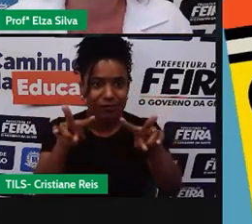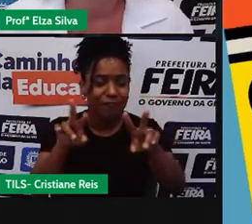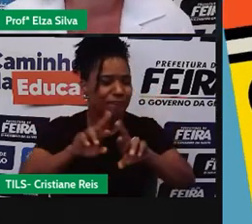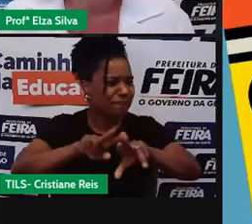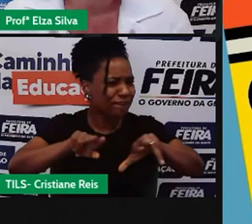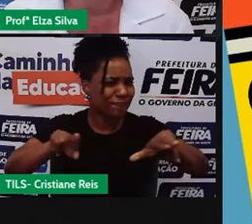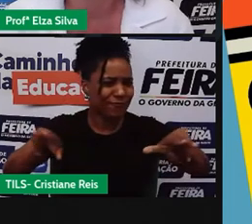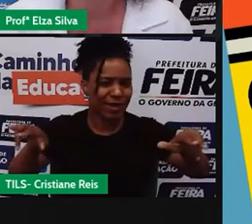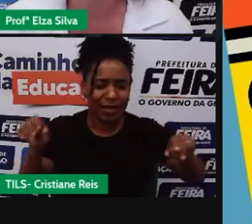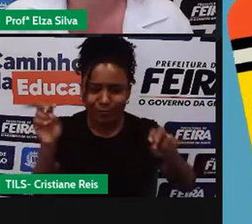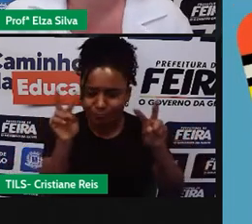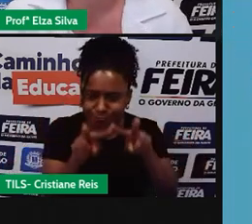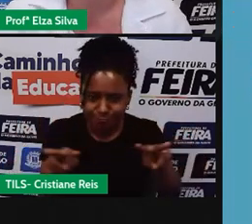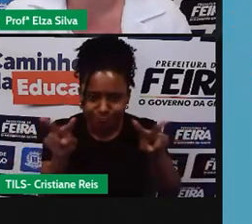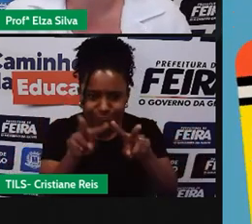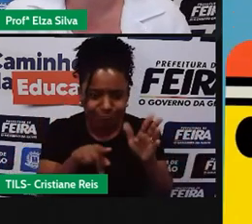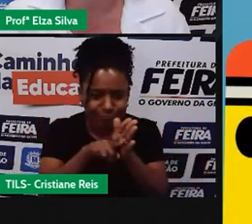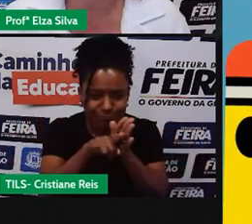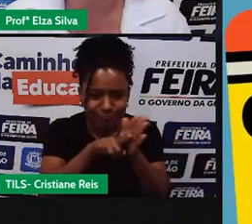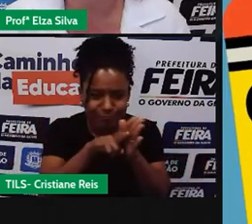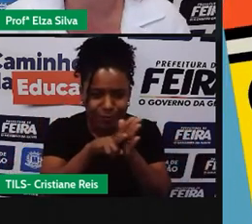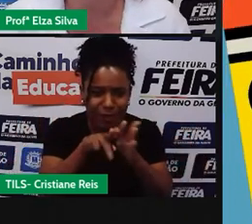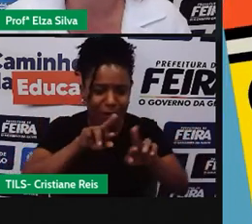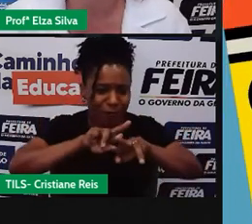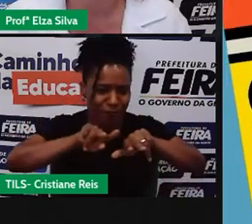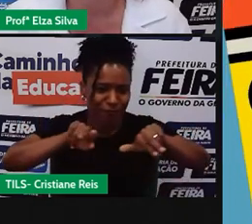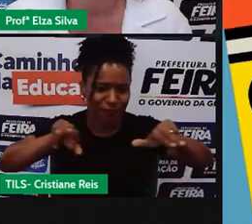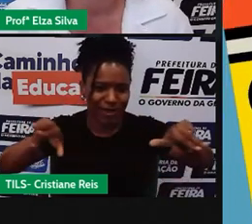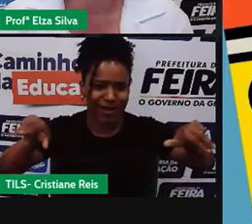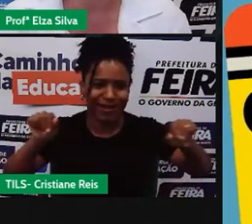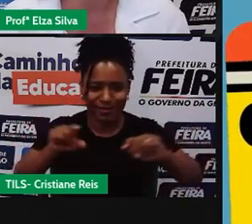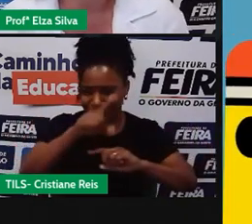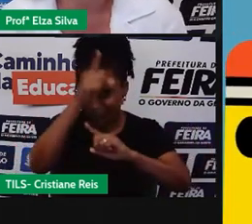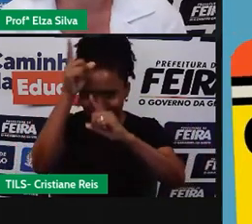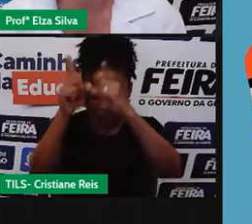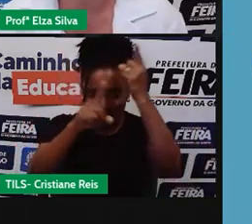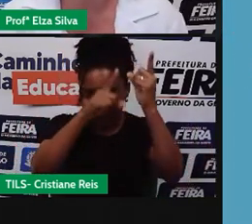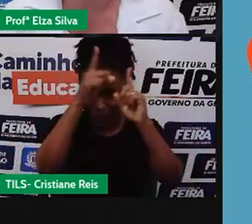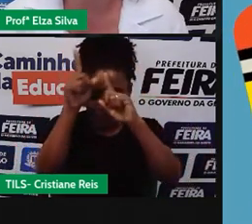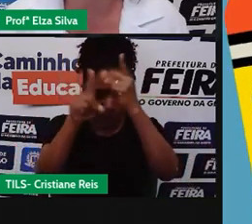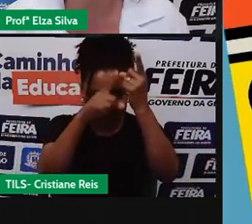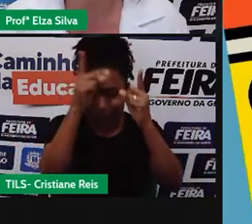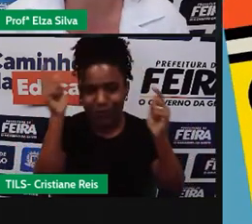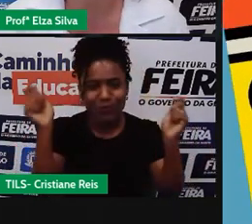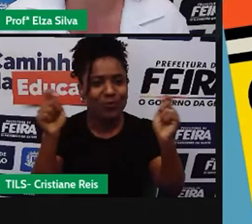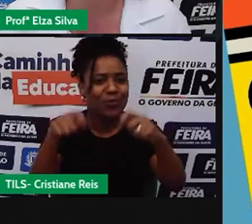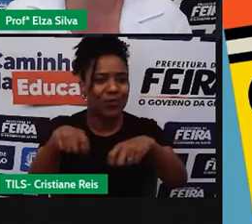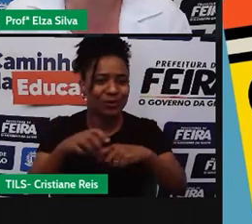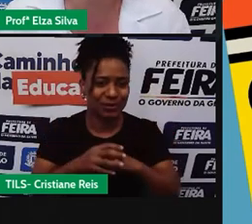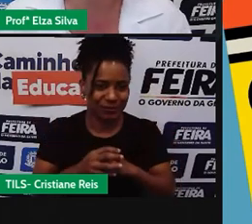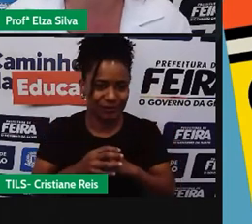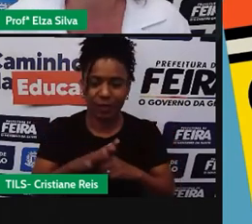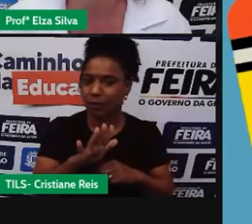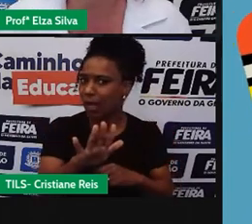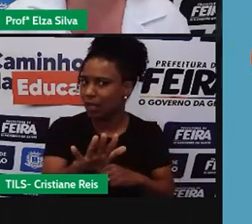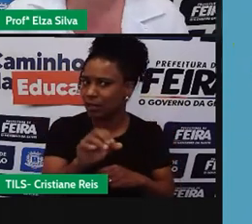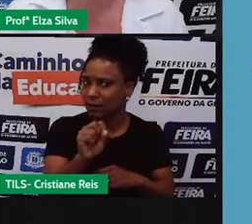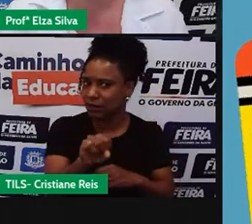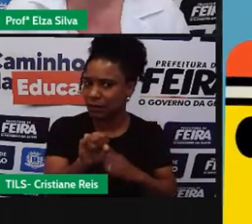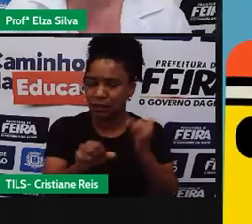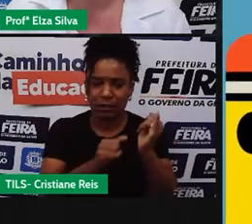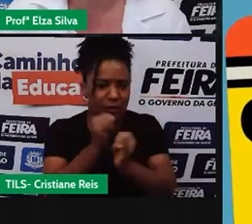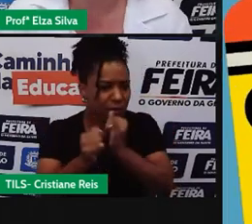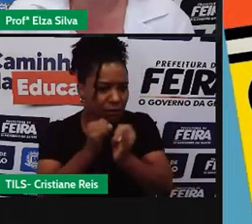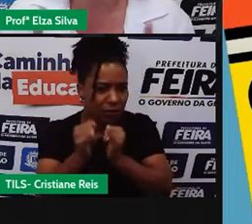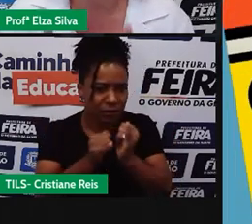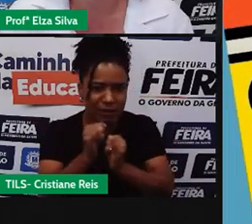explorar muitas variedades criativas. Mas é claro que se você não tiver acesso à internet, isso não é